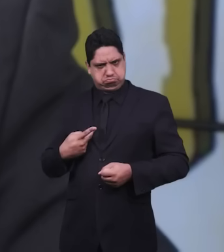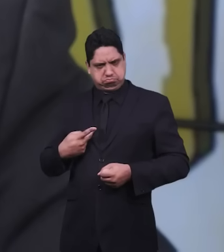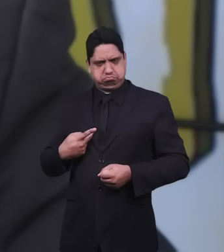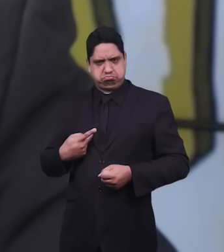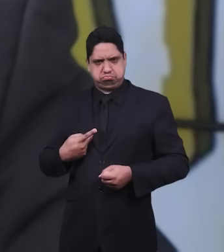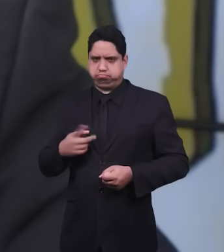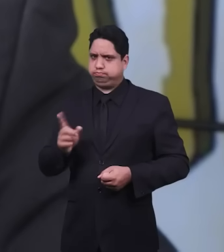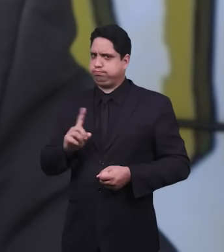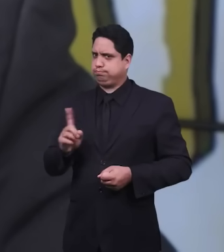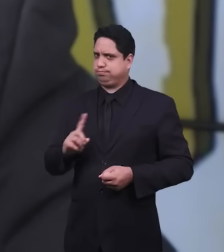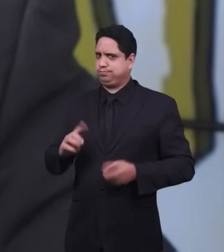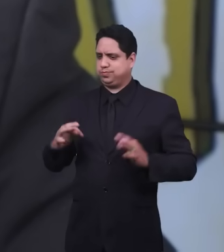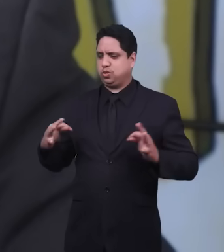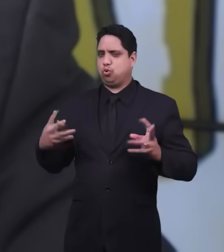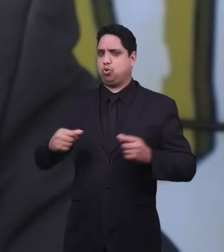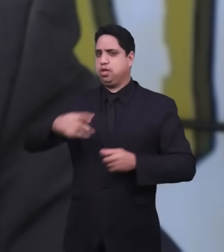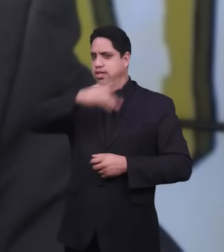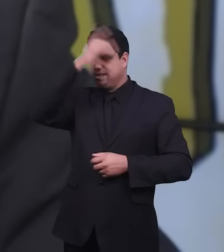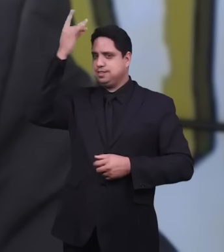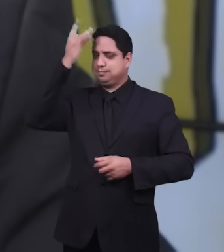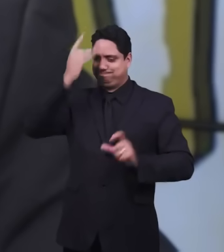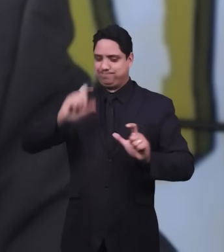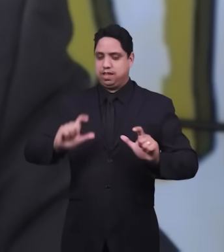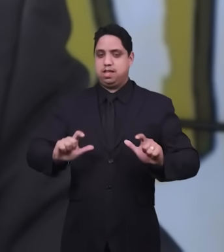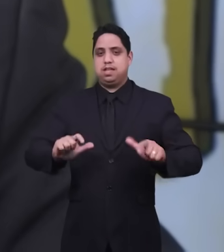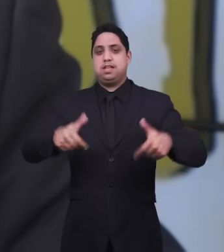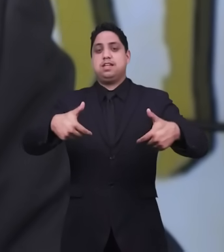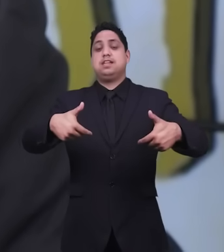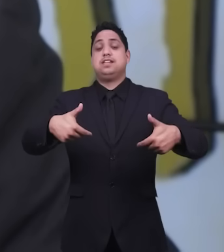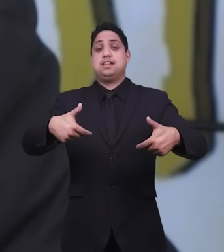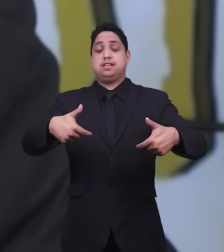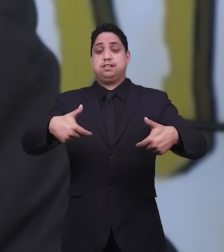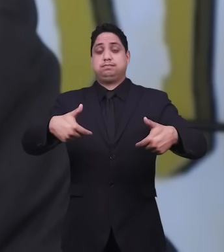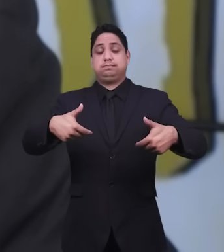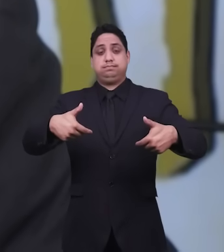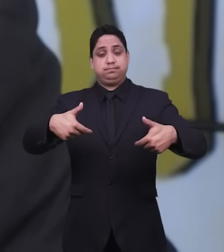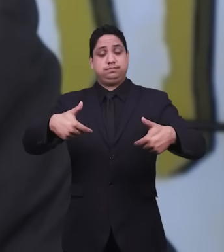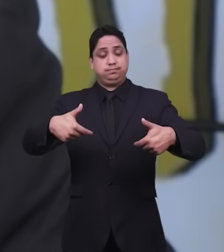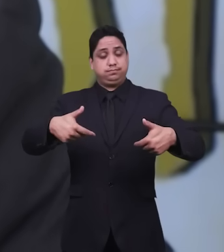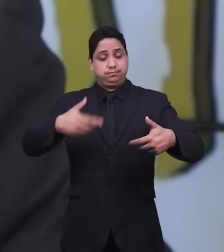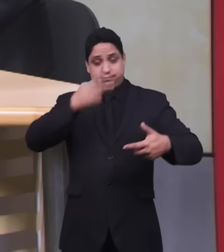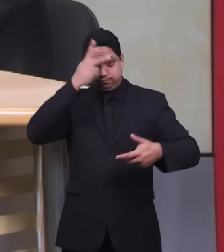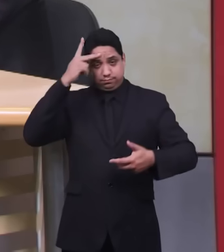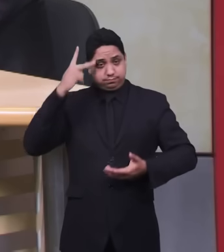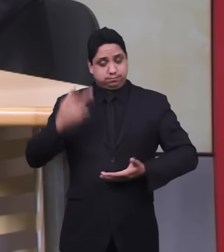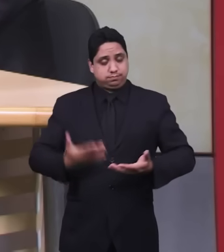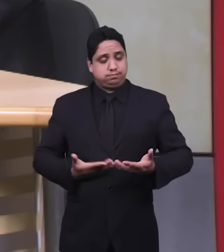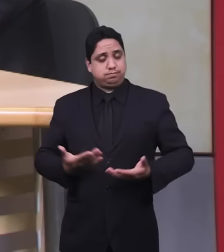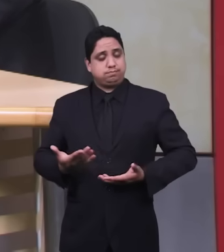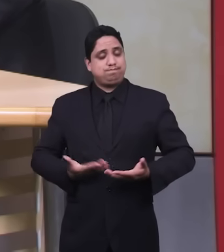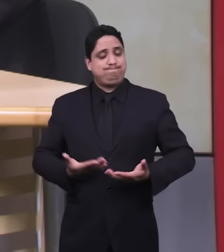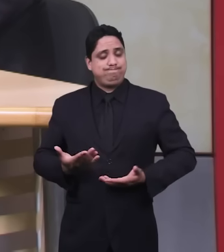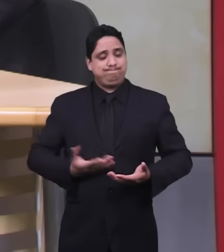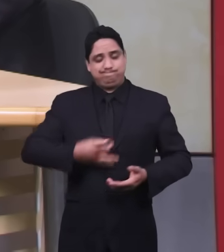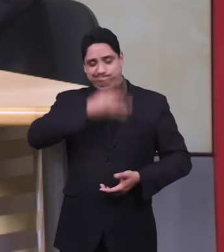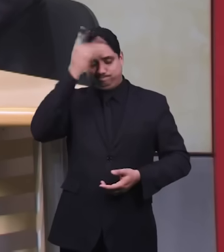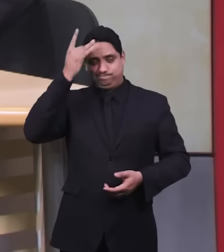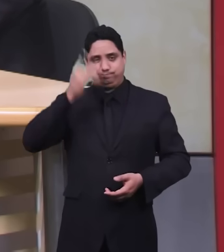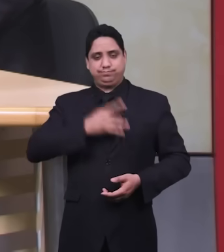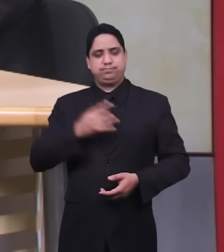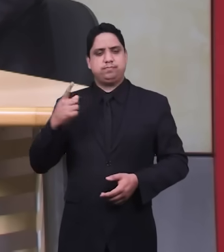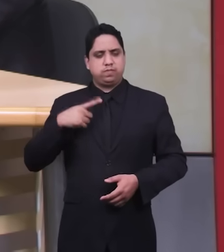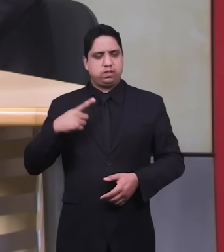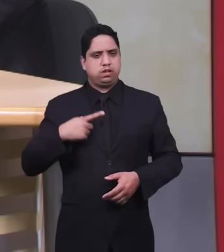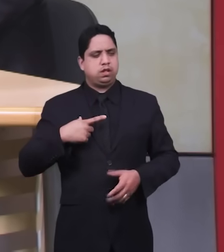que fazemos, mas é aquilo que o Espírito Santo faz através do servo do Senhor que é batizado com o Espírito Santo. Alexandre, eu vou fazer uma pergunta para